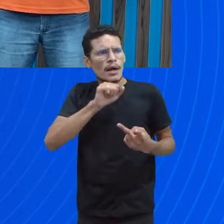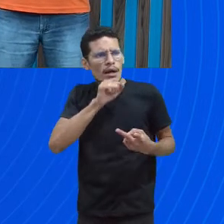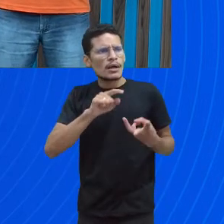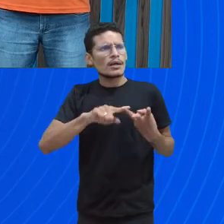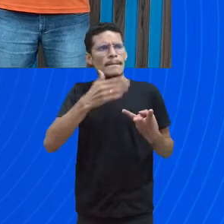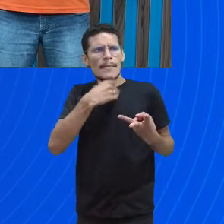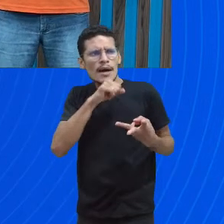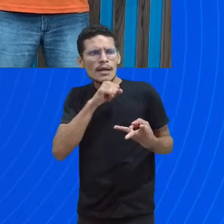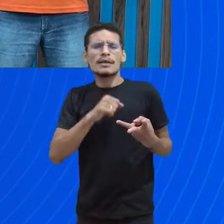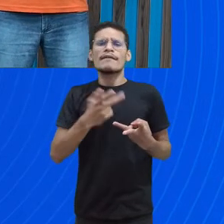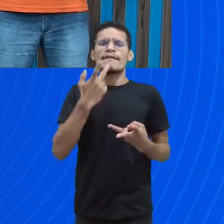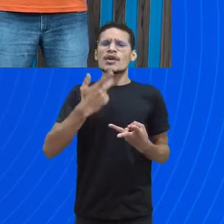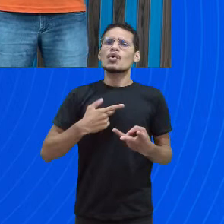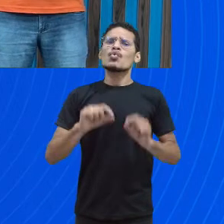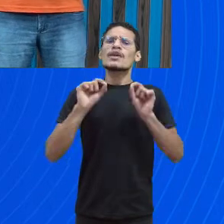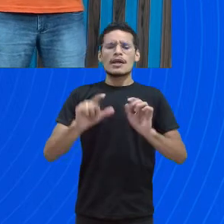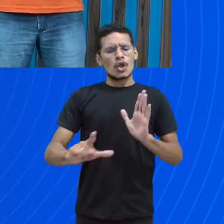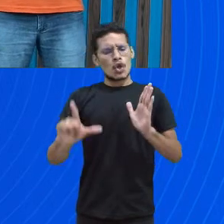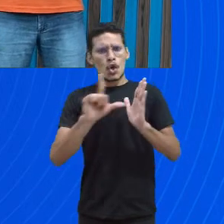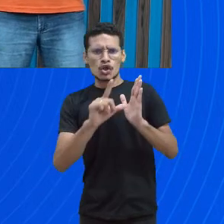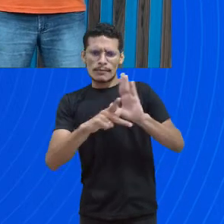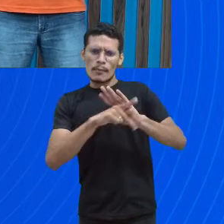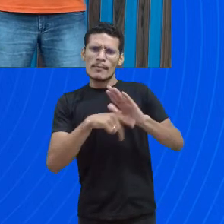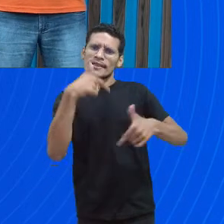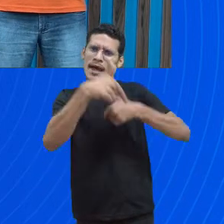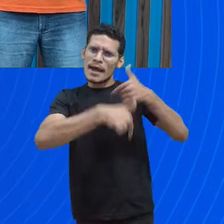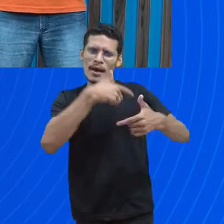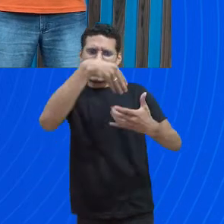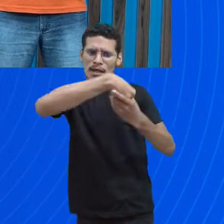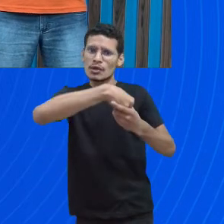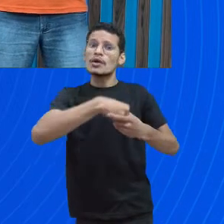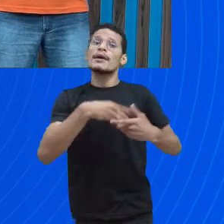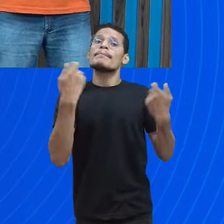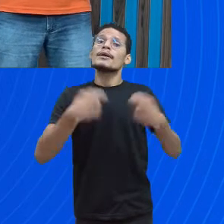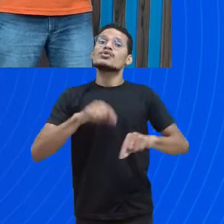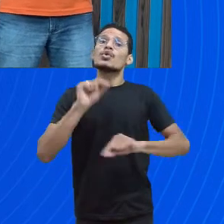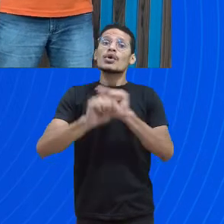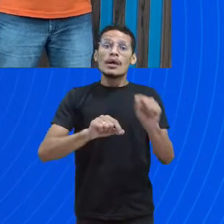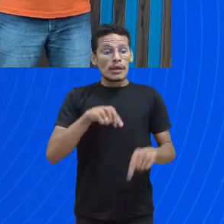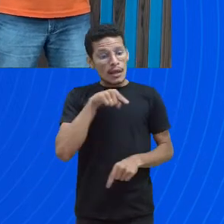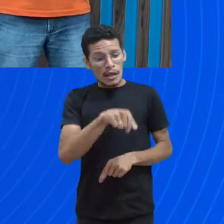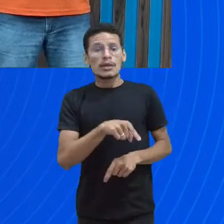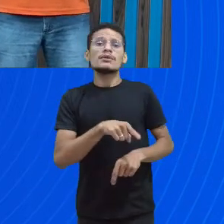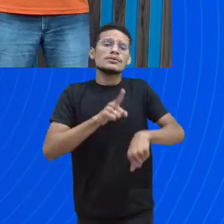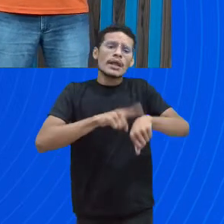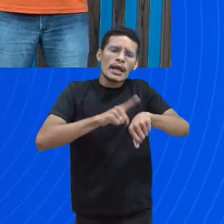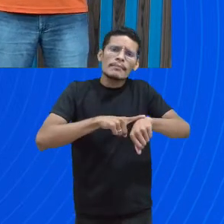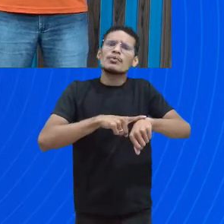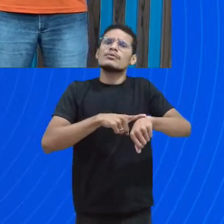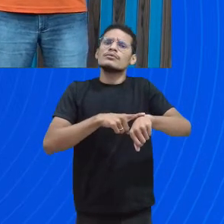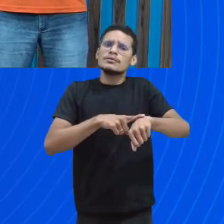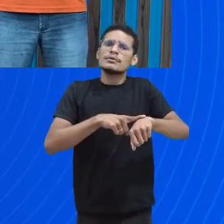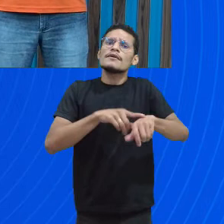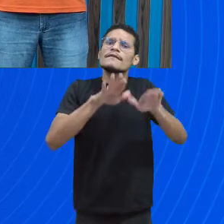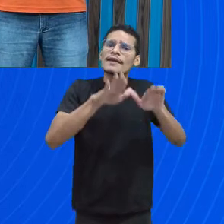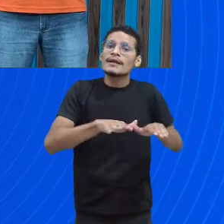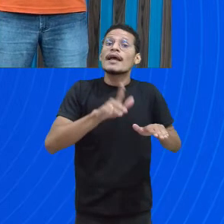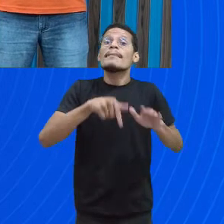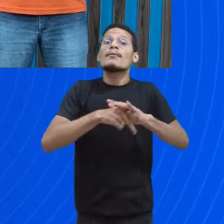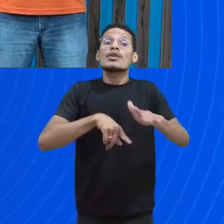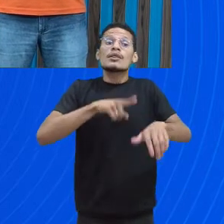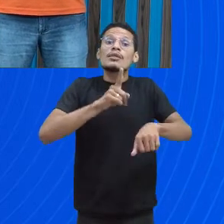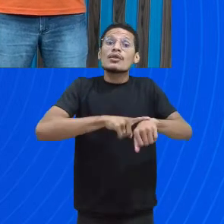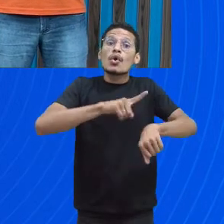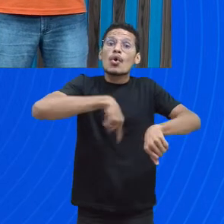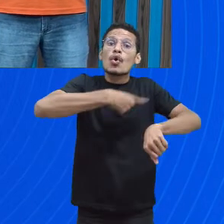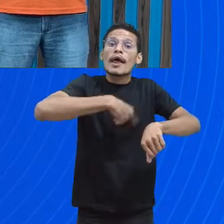que, né, na loja que ele trabalha, ou que ela trabalha, precisou que ficasse mais um pouquinho. É a tal da hora extra,